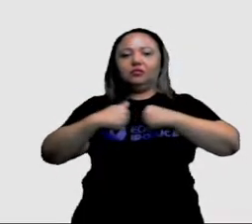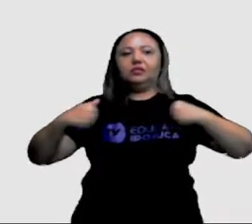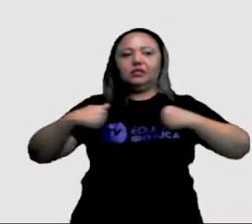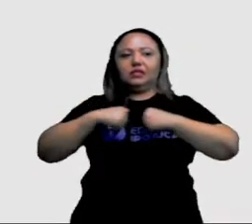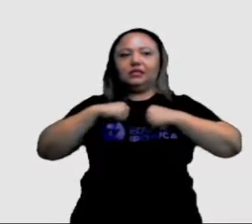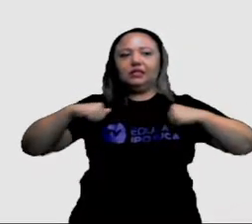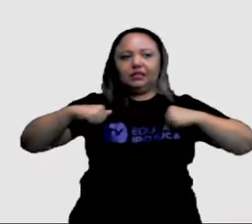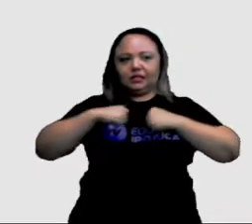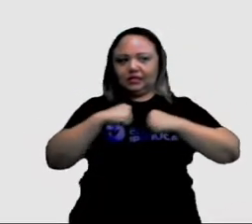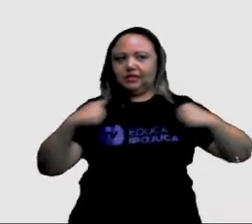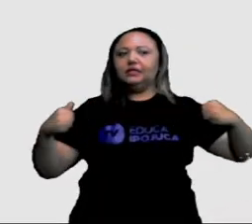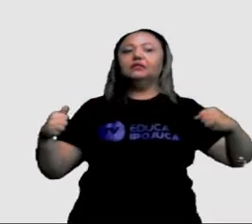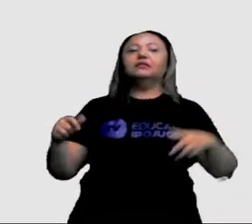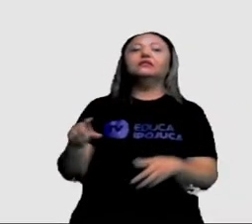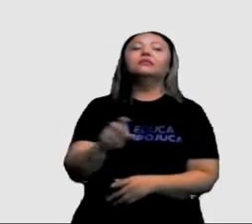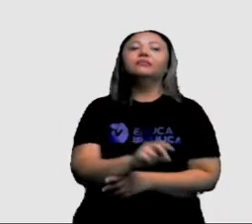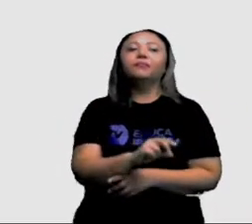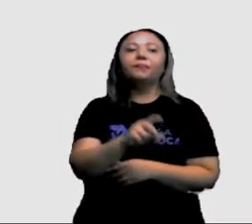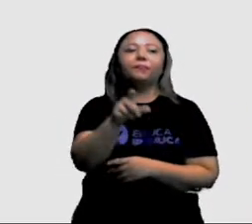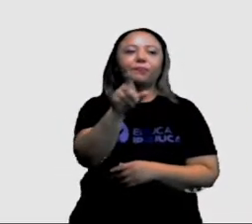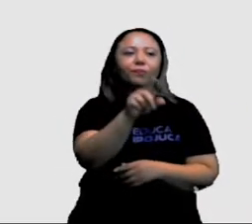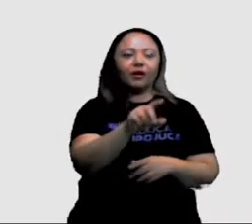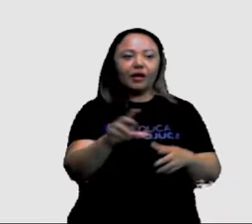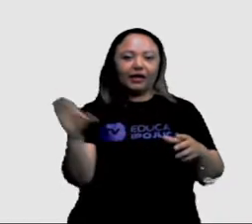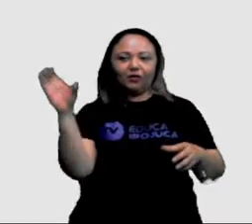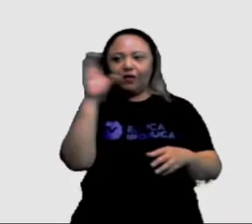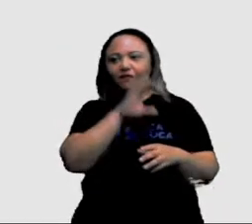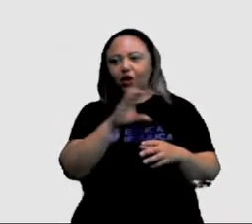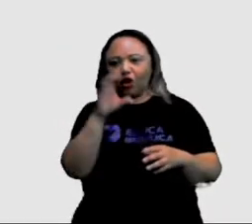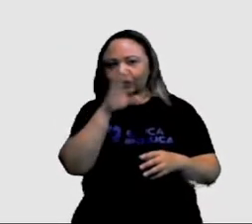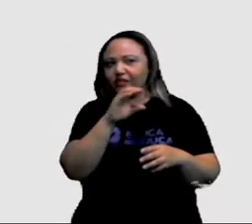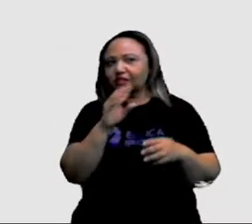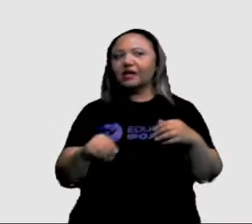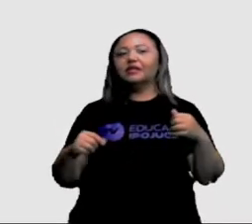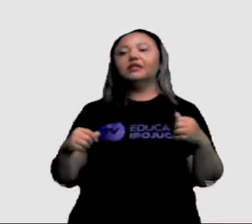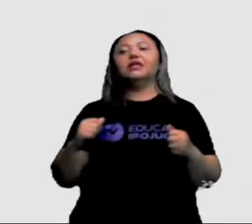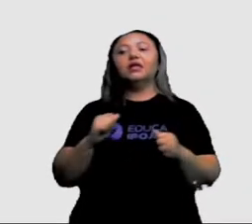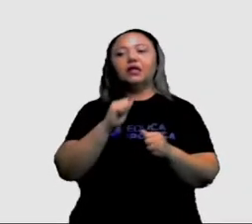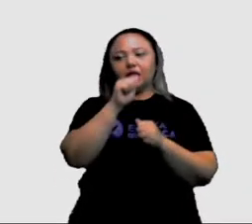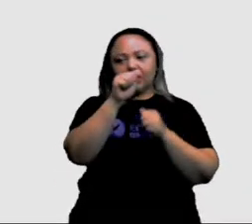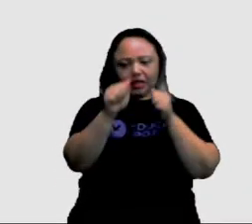padrão específico e com uma determinada velocidade de movimento.